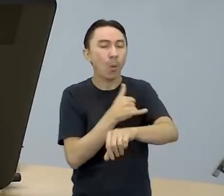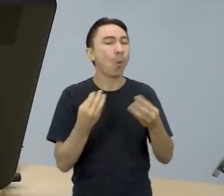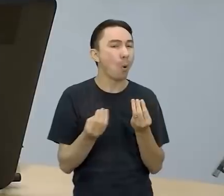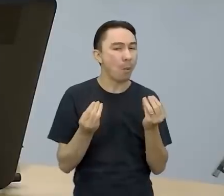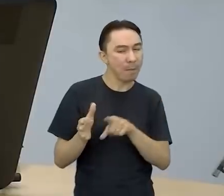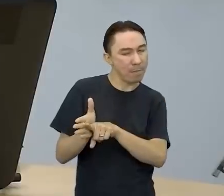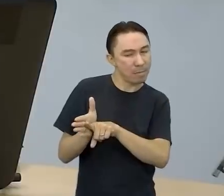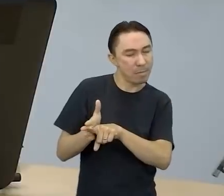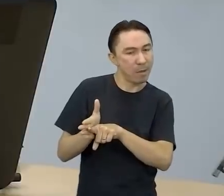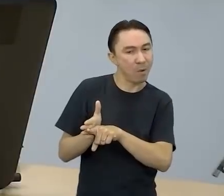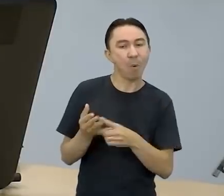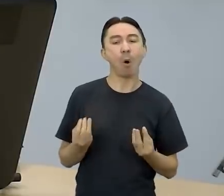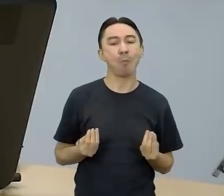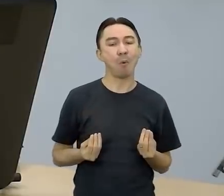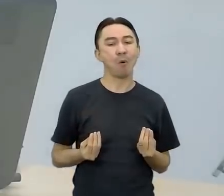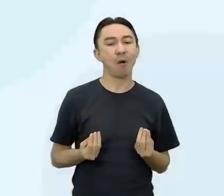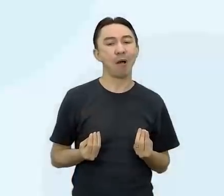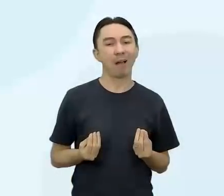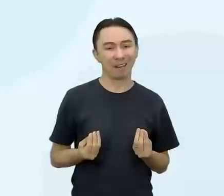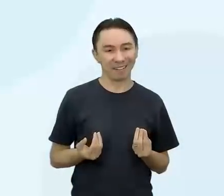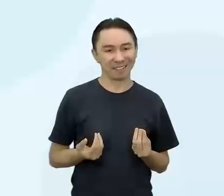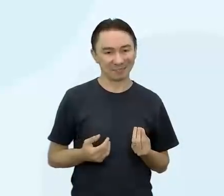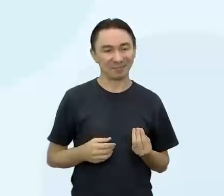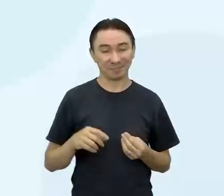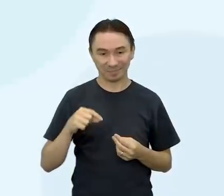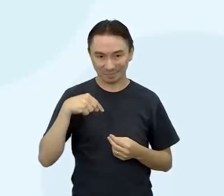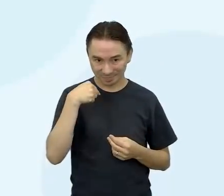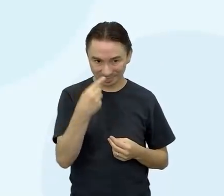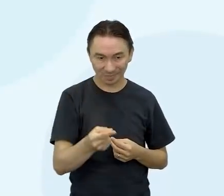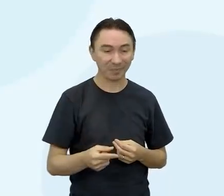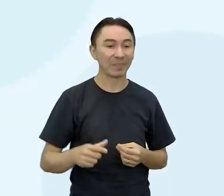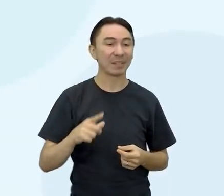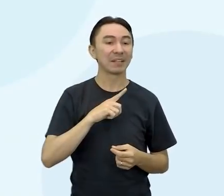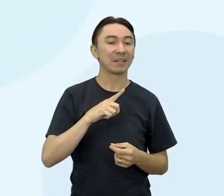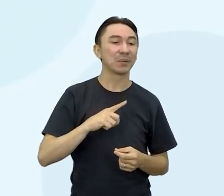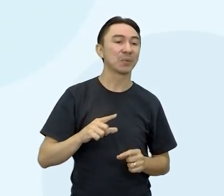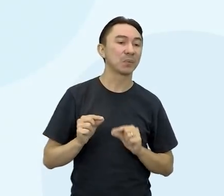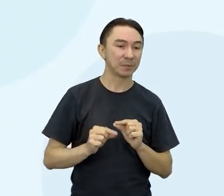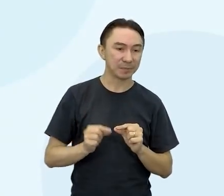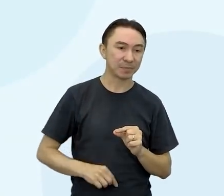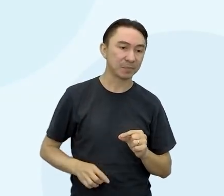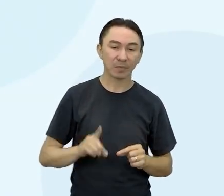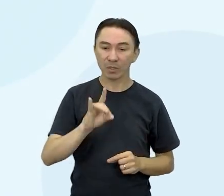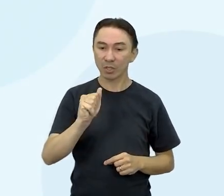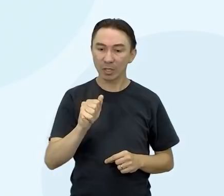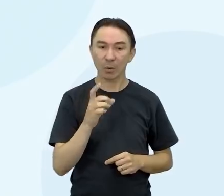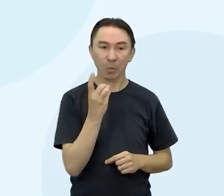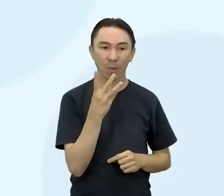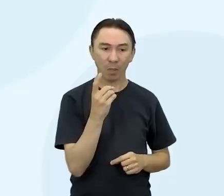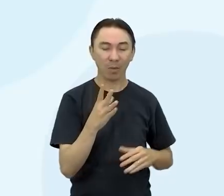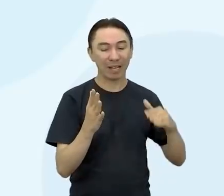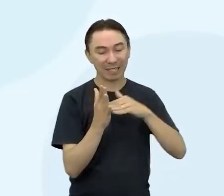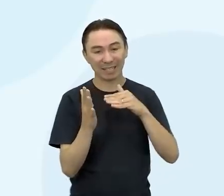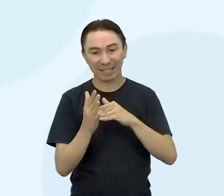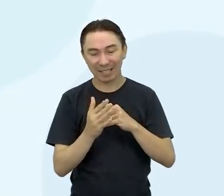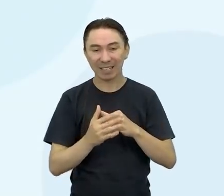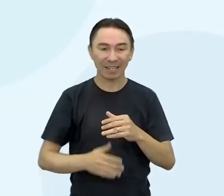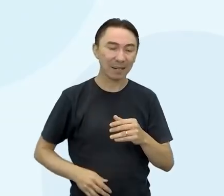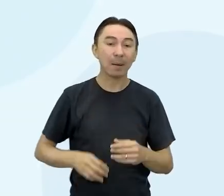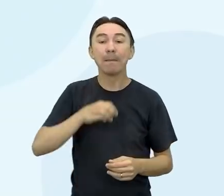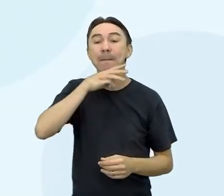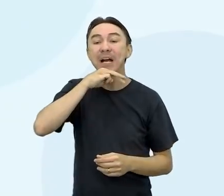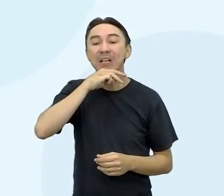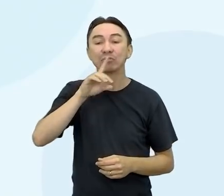tá bom? Em seguida, continuando no slide para vocês, de 14 de fevereiro a 4 de março, então